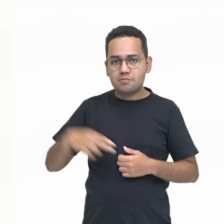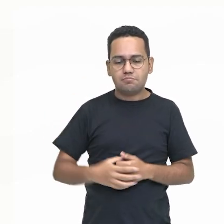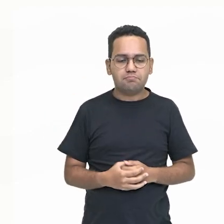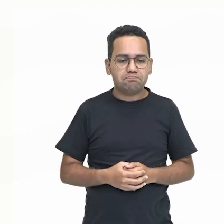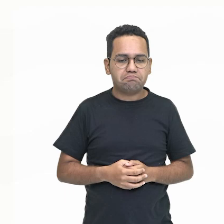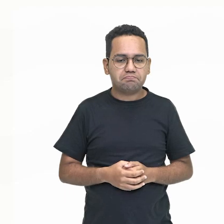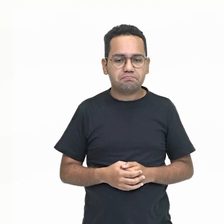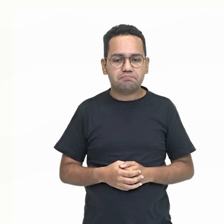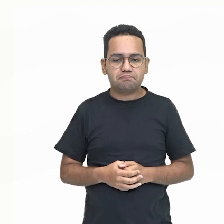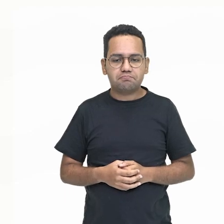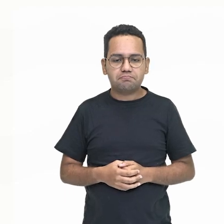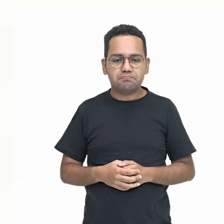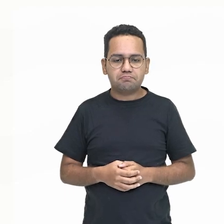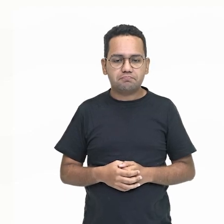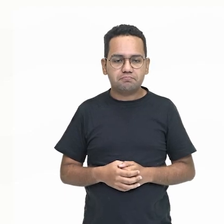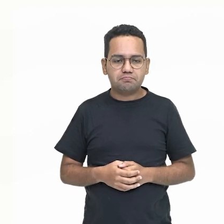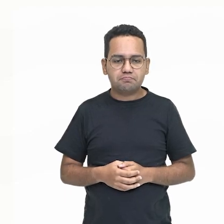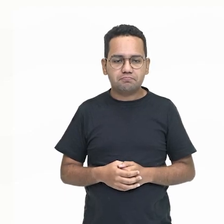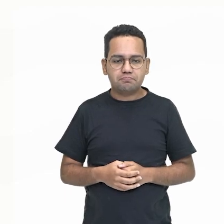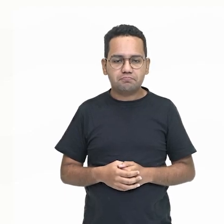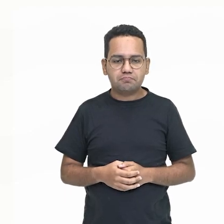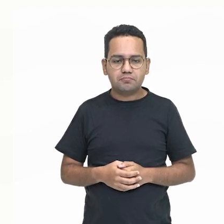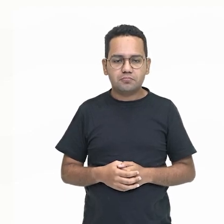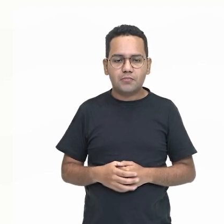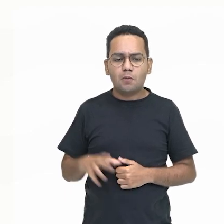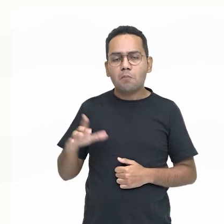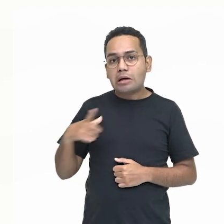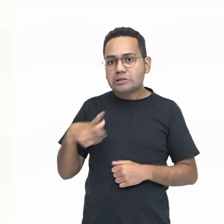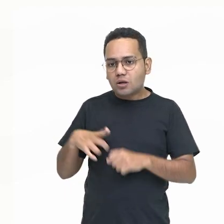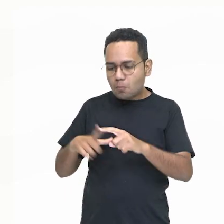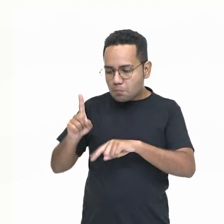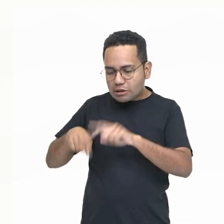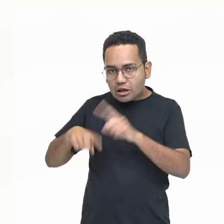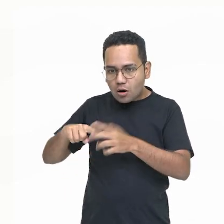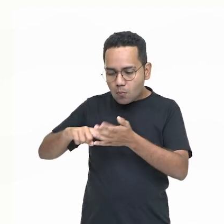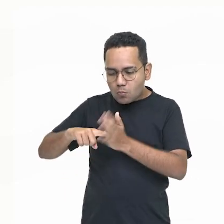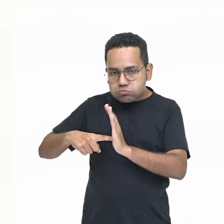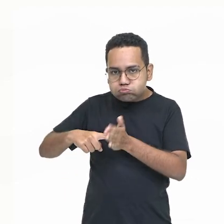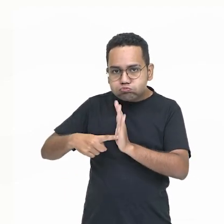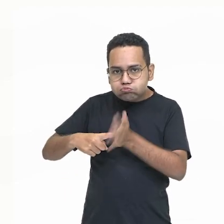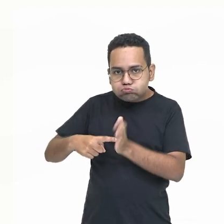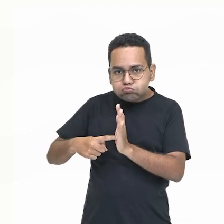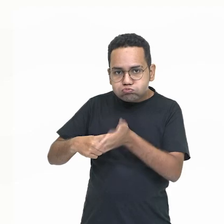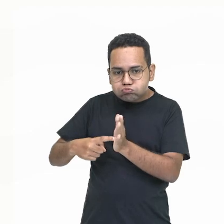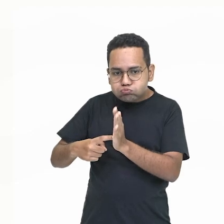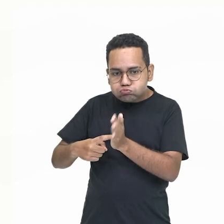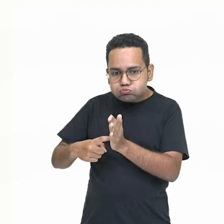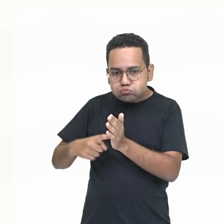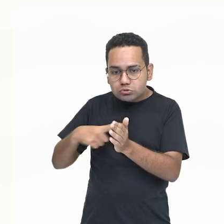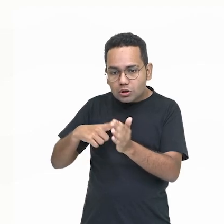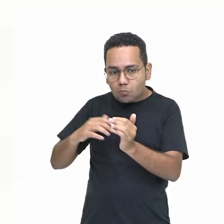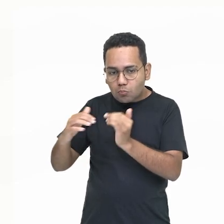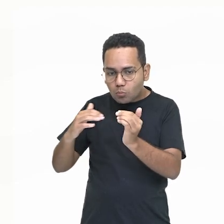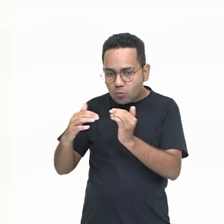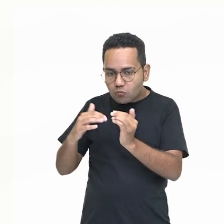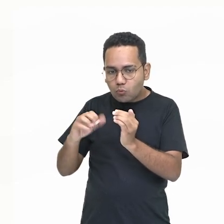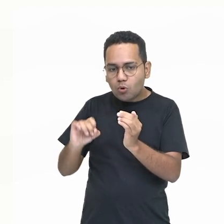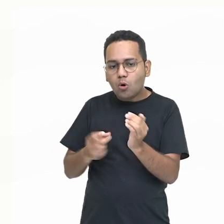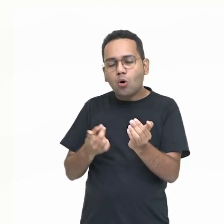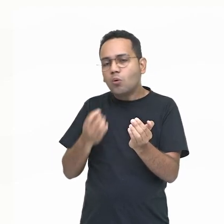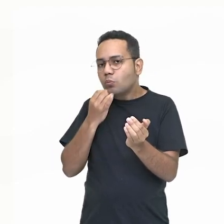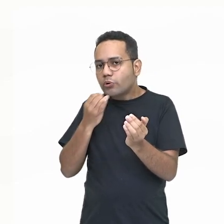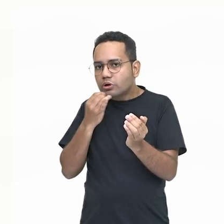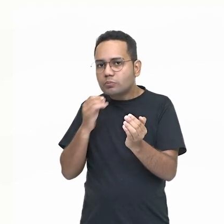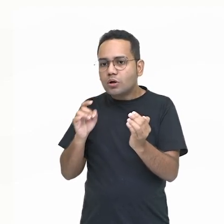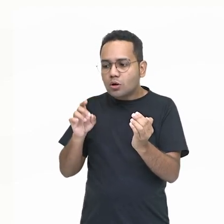podemos dizer que dentro deles há um motor elétrico que produz movimento ou que comprime algum